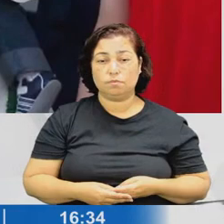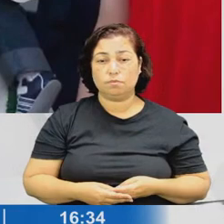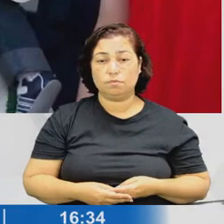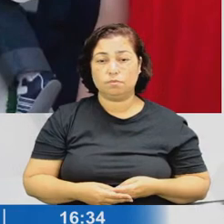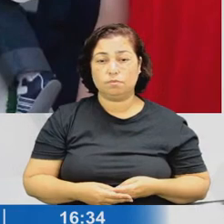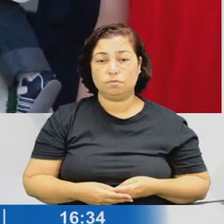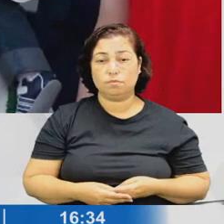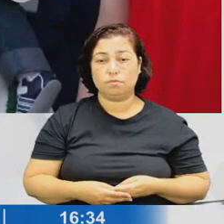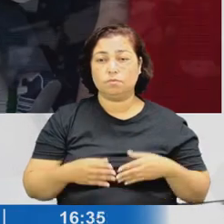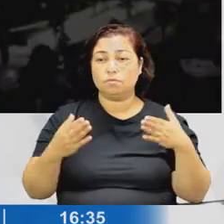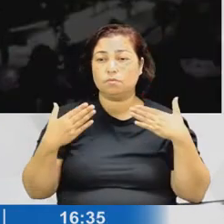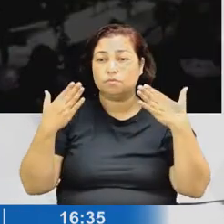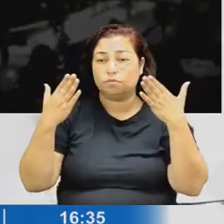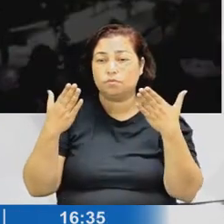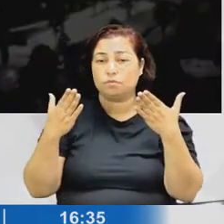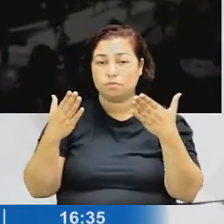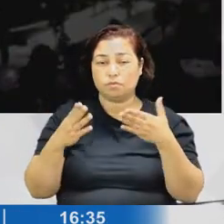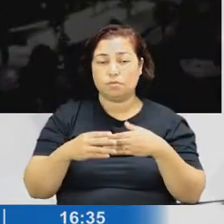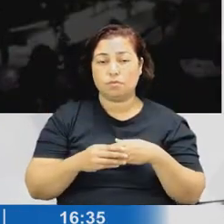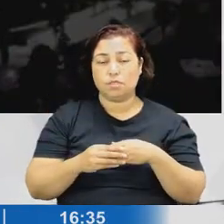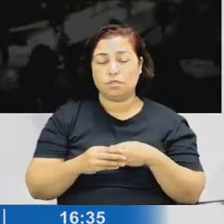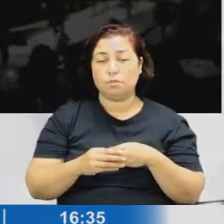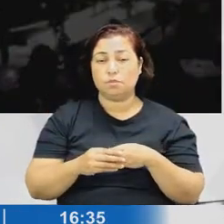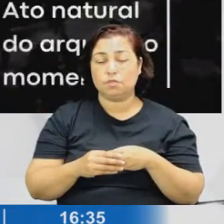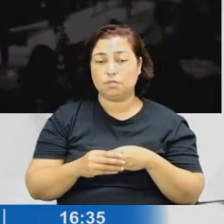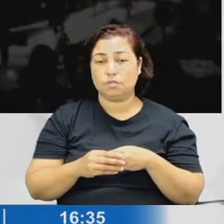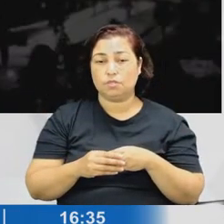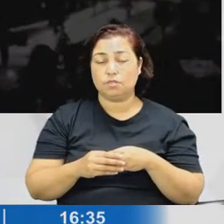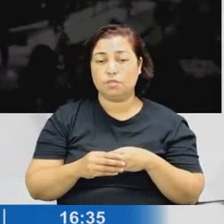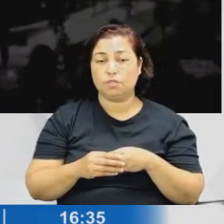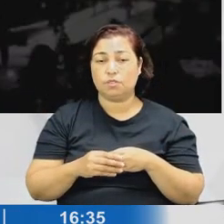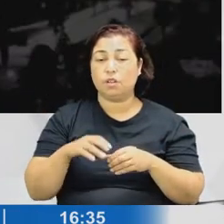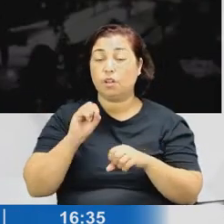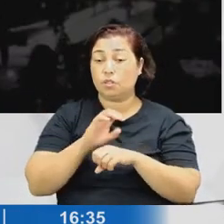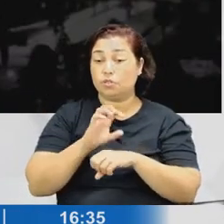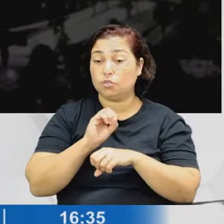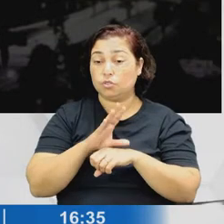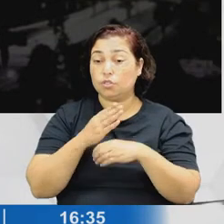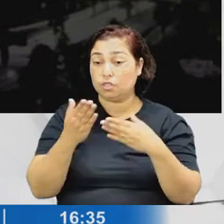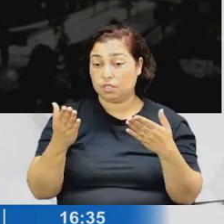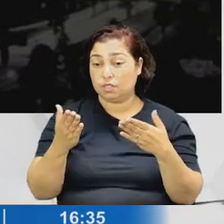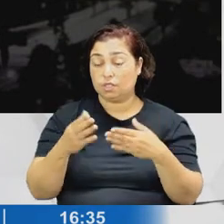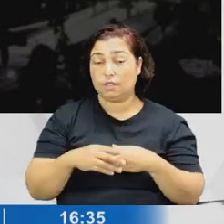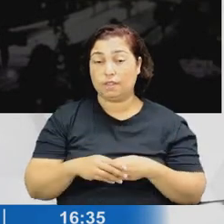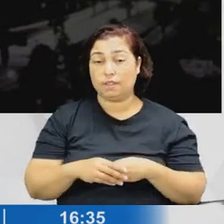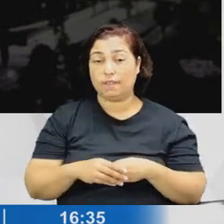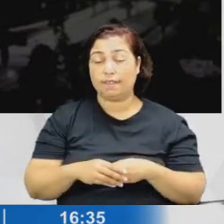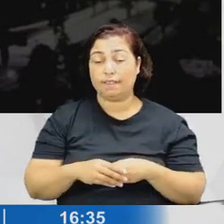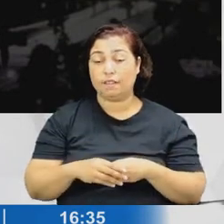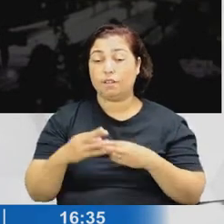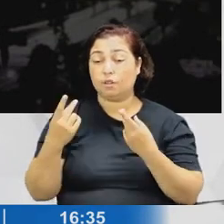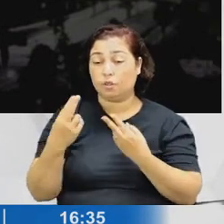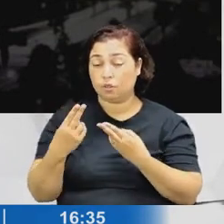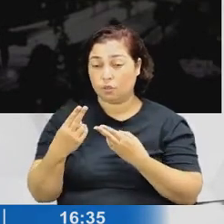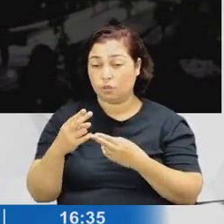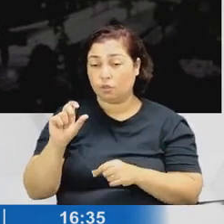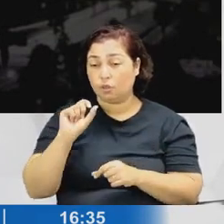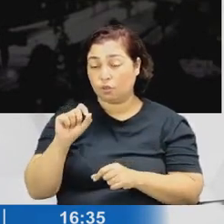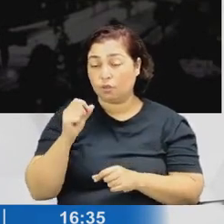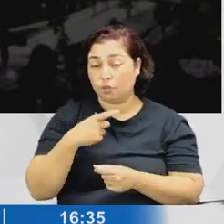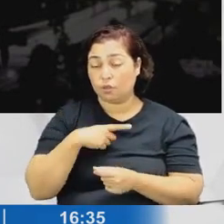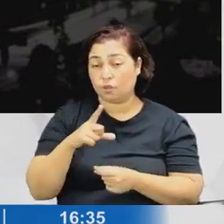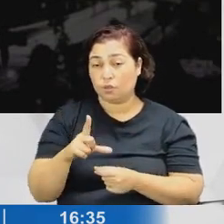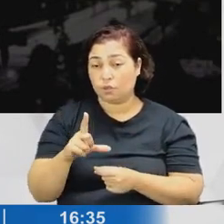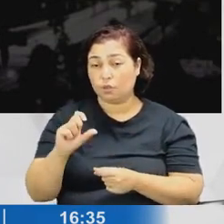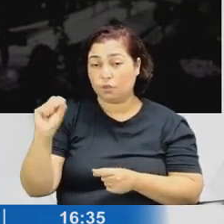reposicionamento Então vamos lá dica né dica dos arquétipos em imagem técnica normalmente quem tem o